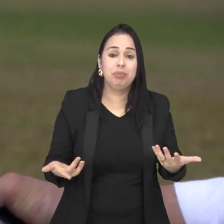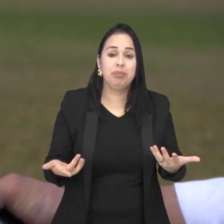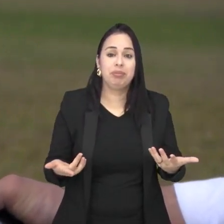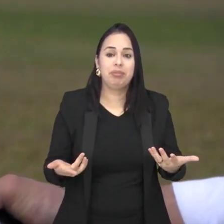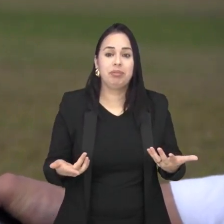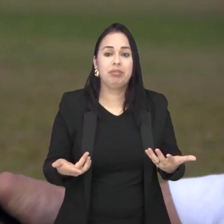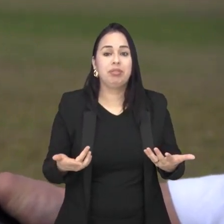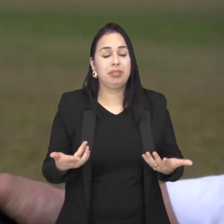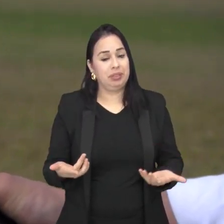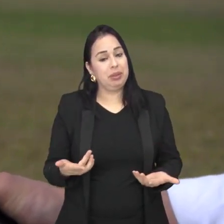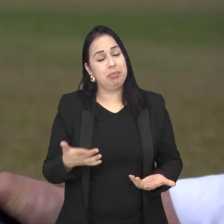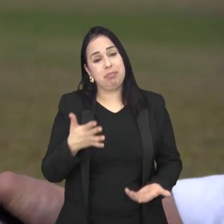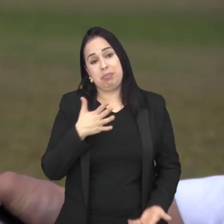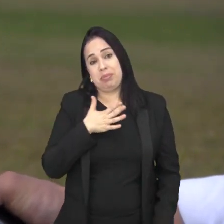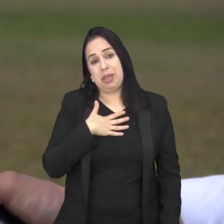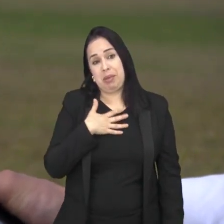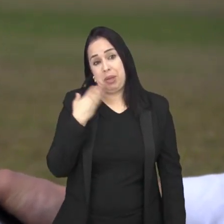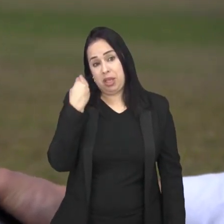né? Então,